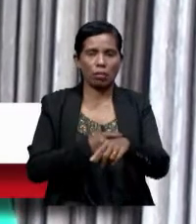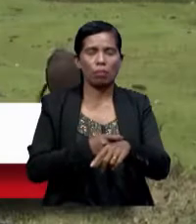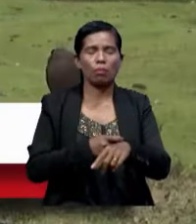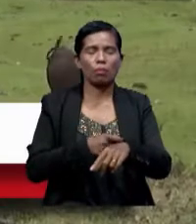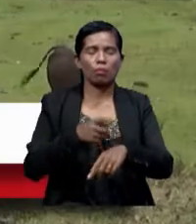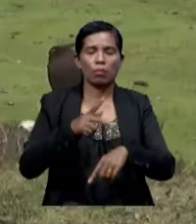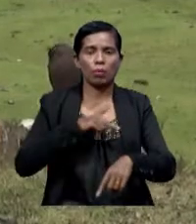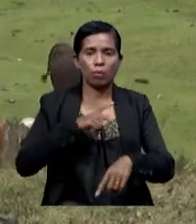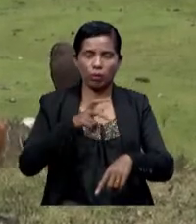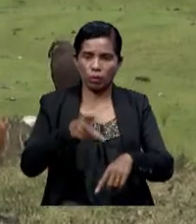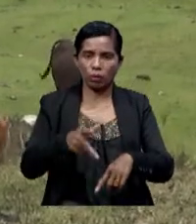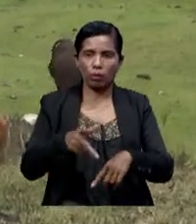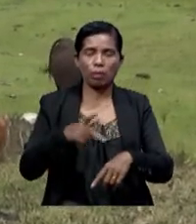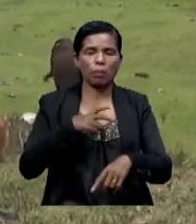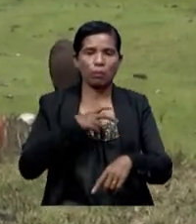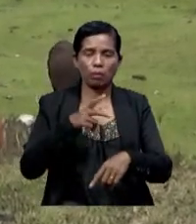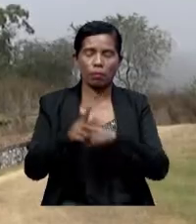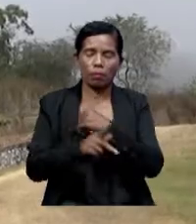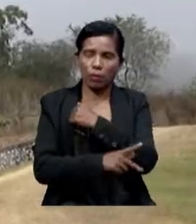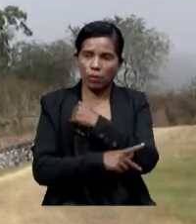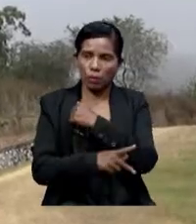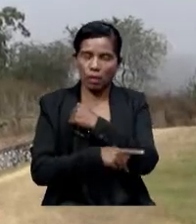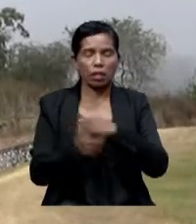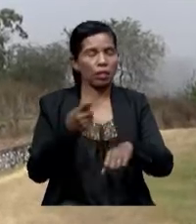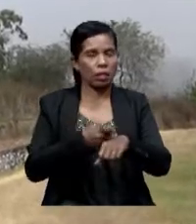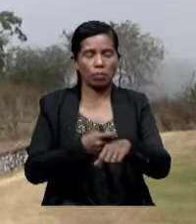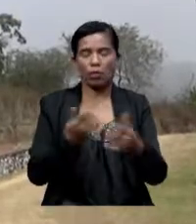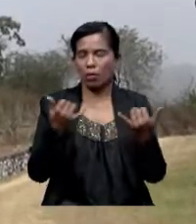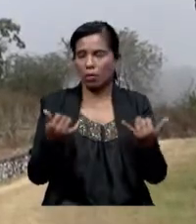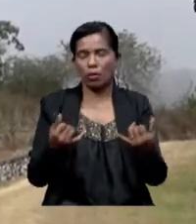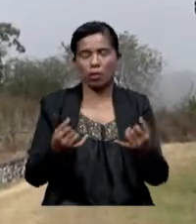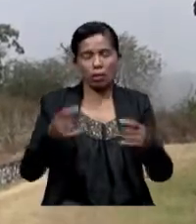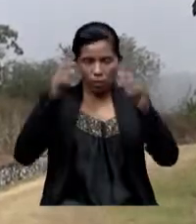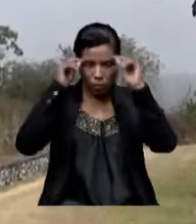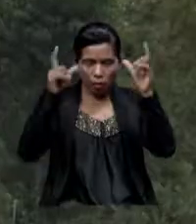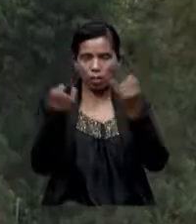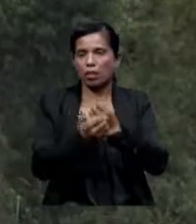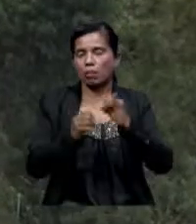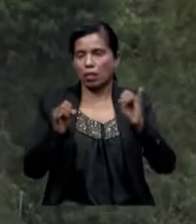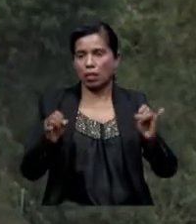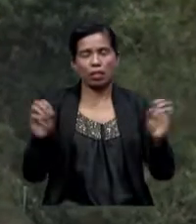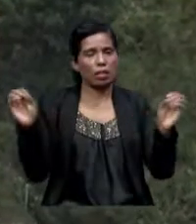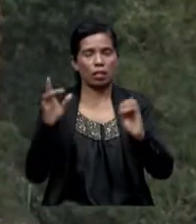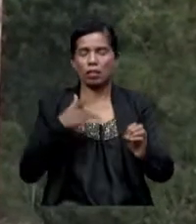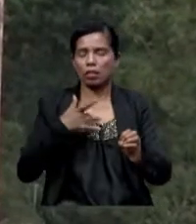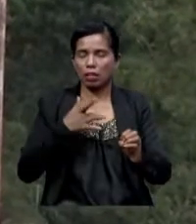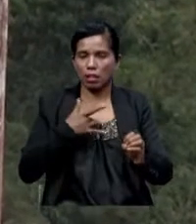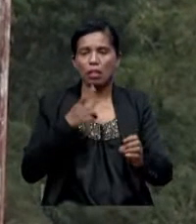com anti na rua novo e como pela casa que lá sim saída uma corporação neve durante ne e